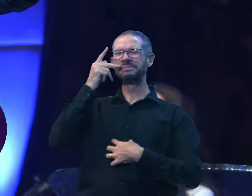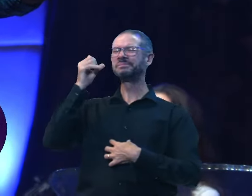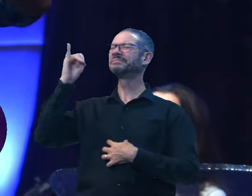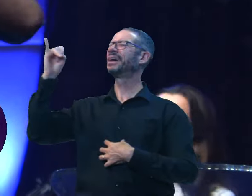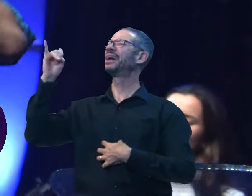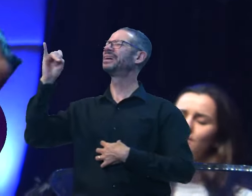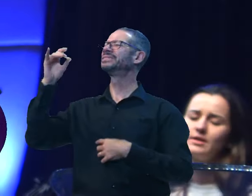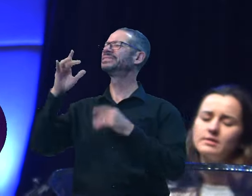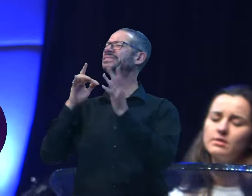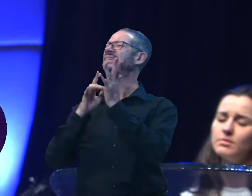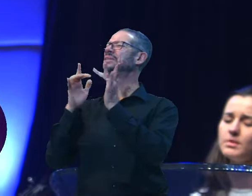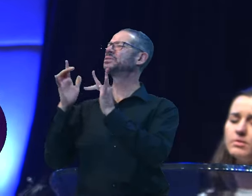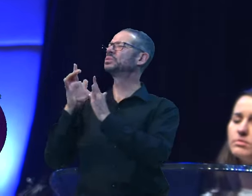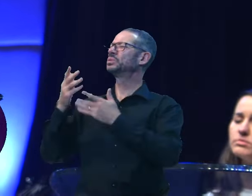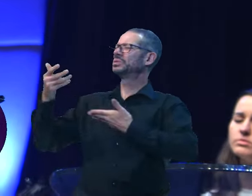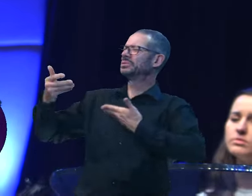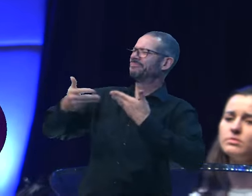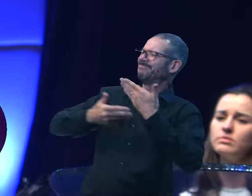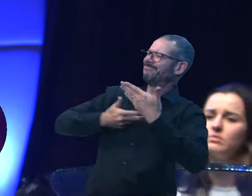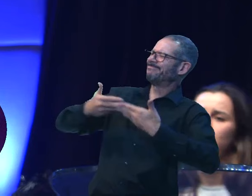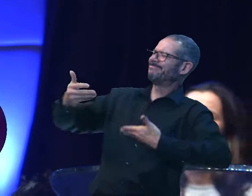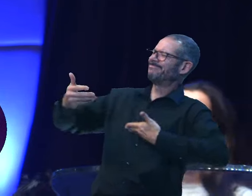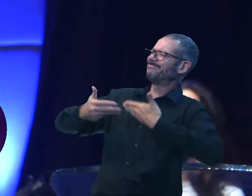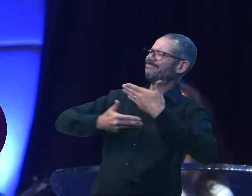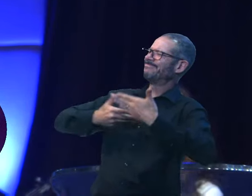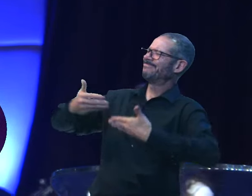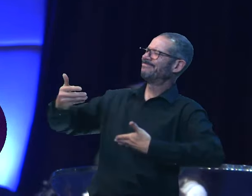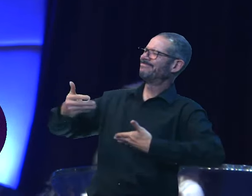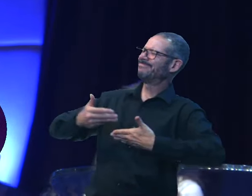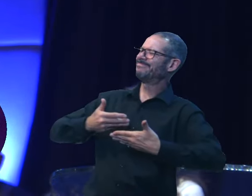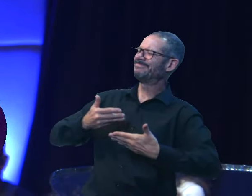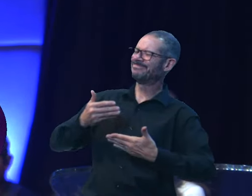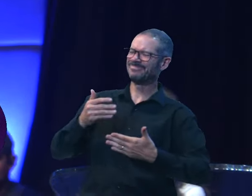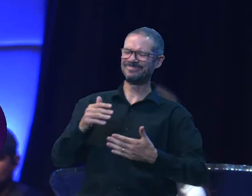Oh, Jesus, trata-nos, Pai.